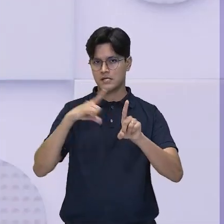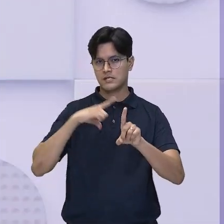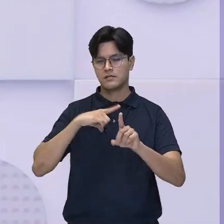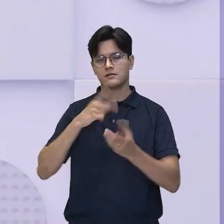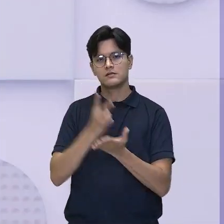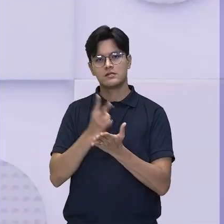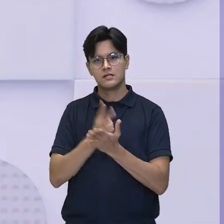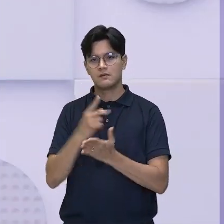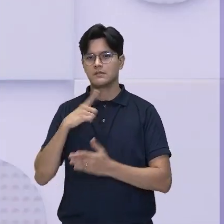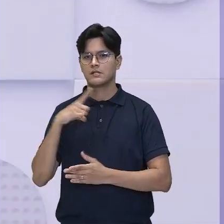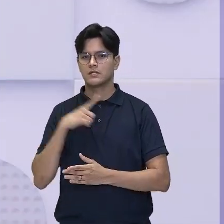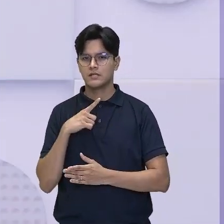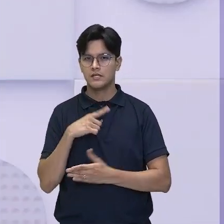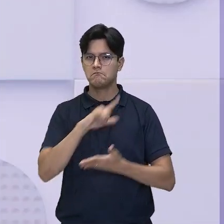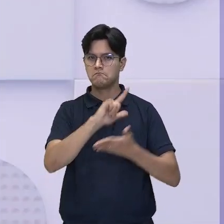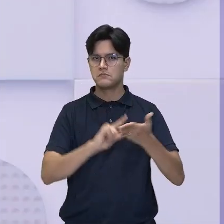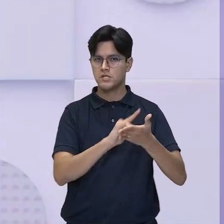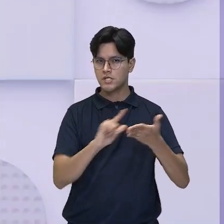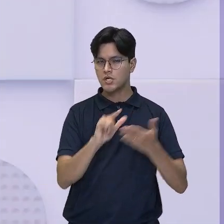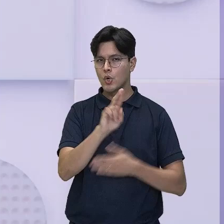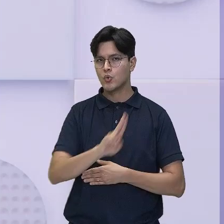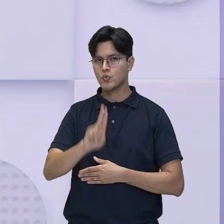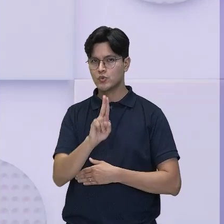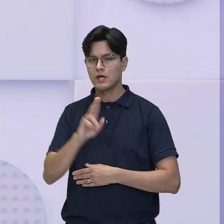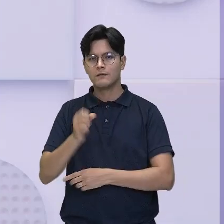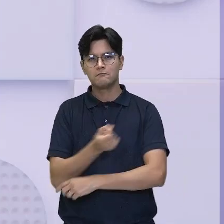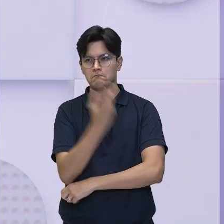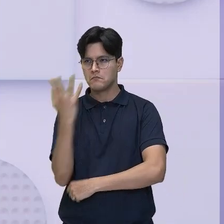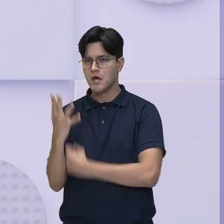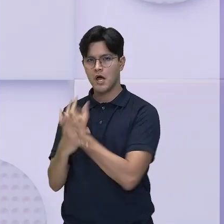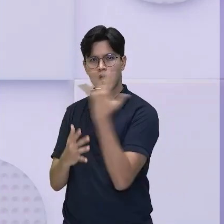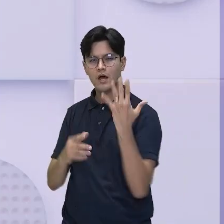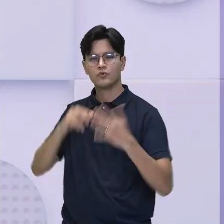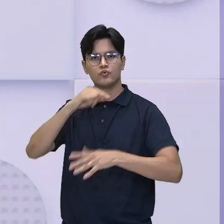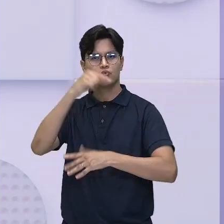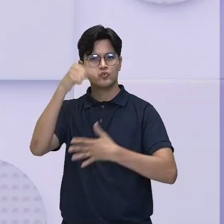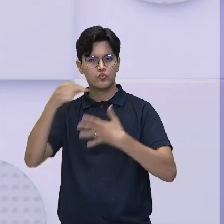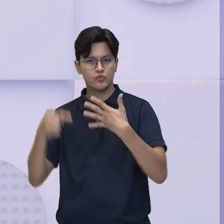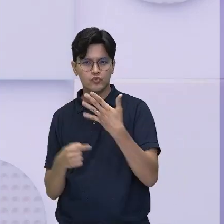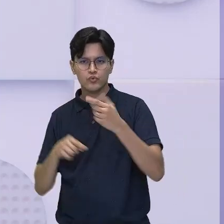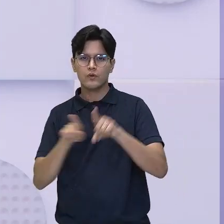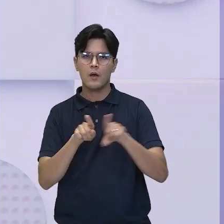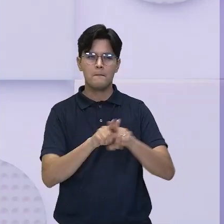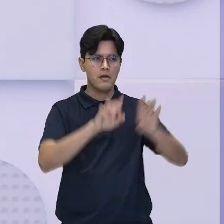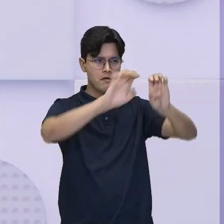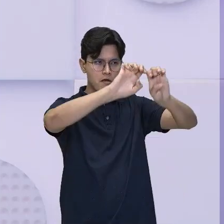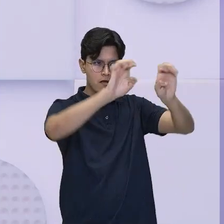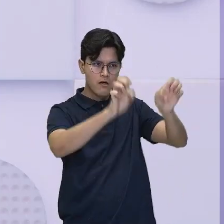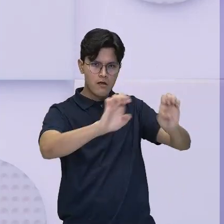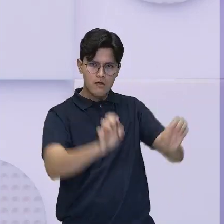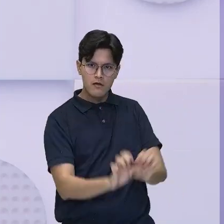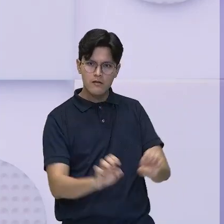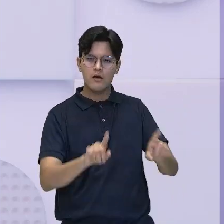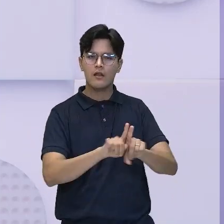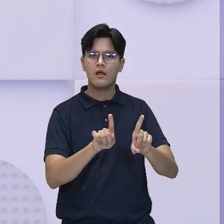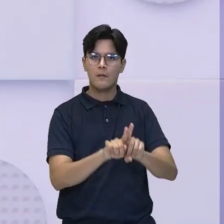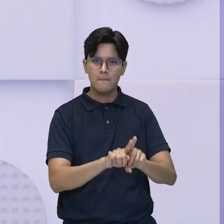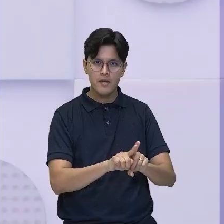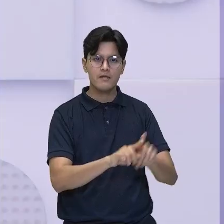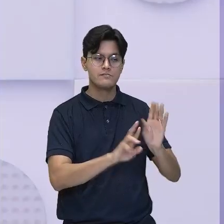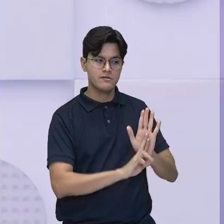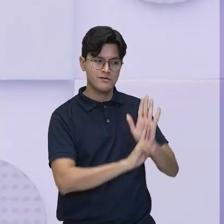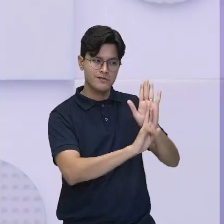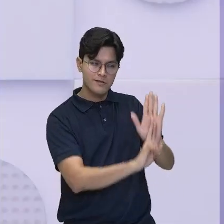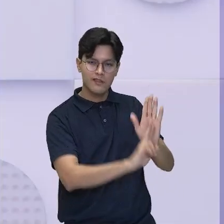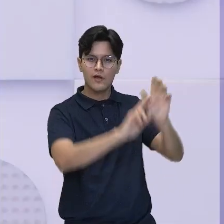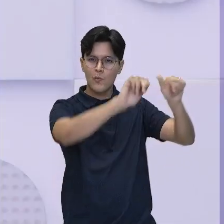com danças, que vai trabalhar, de repente, com estátuas, com representações, né, com